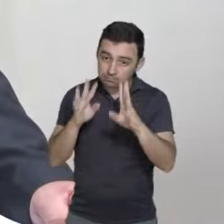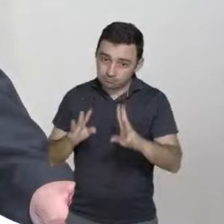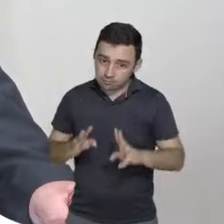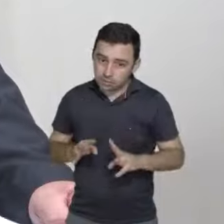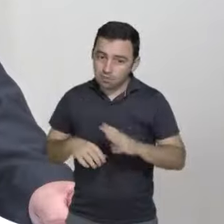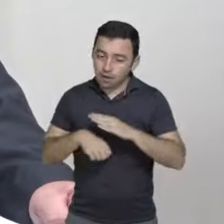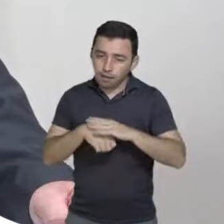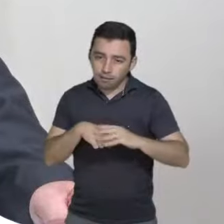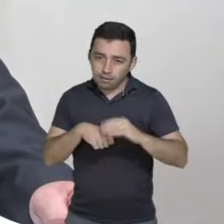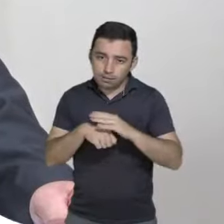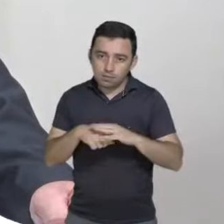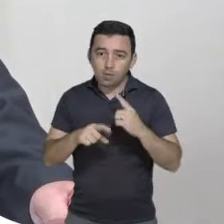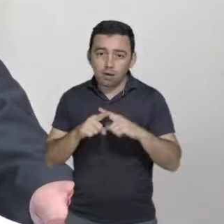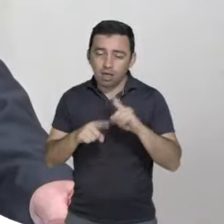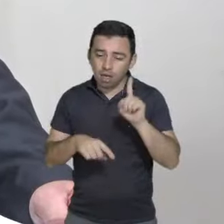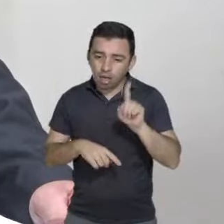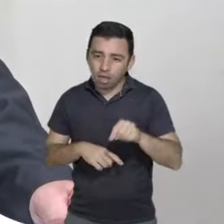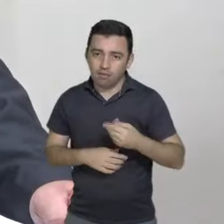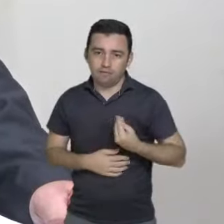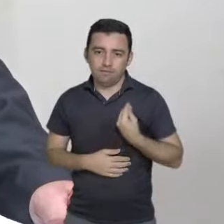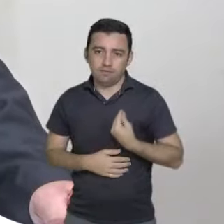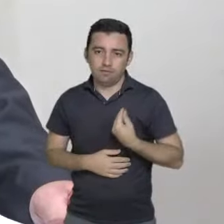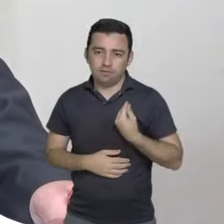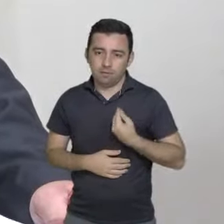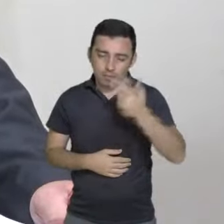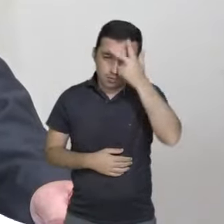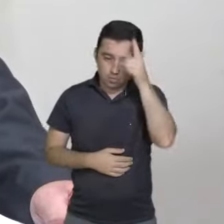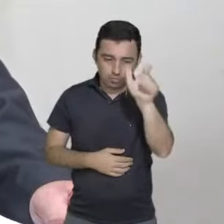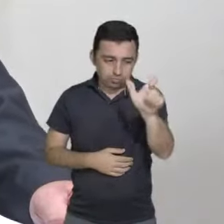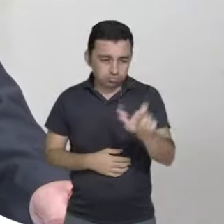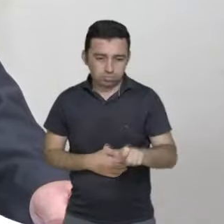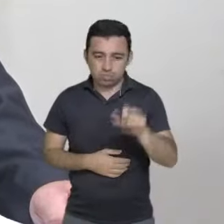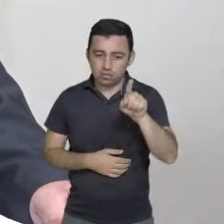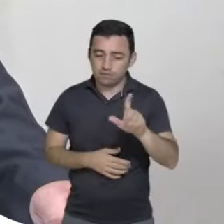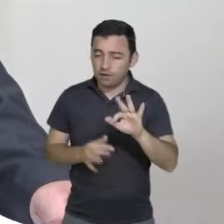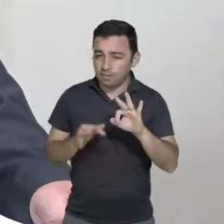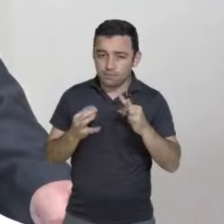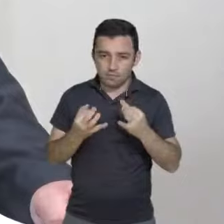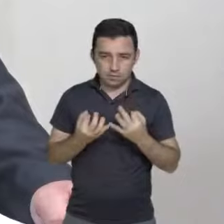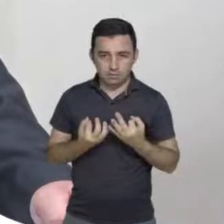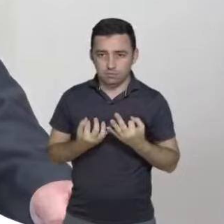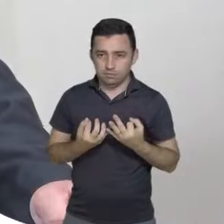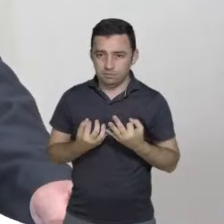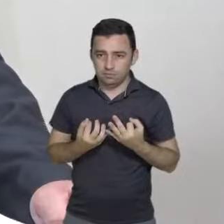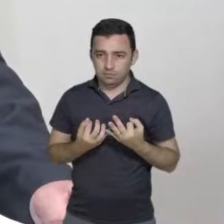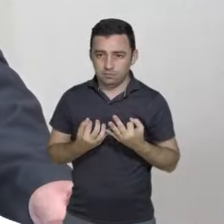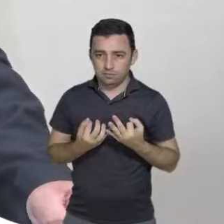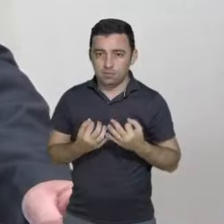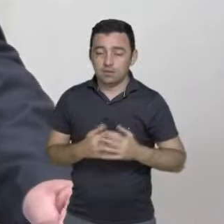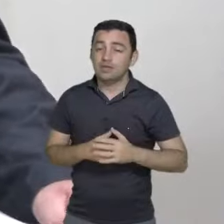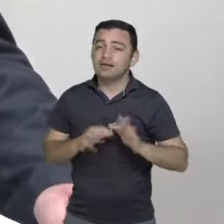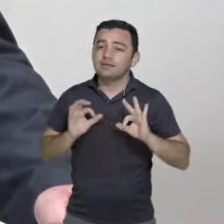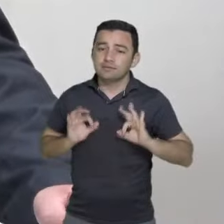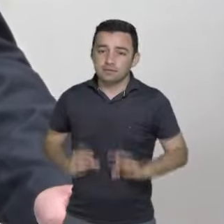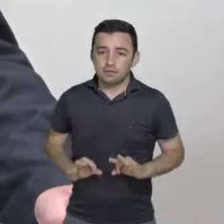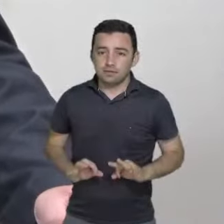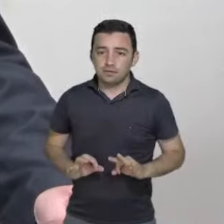uma vida de uma pessoa, de uma família que está em jogo também. E que certamente